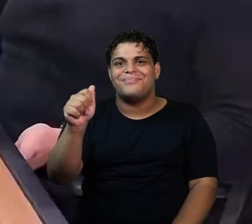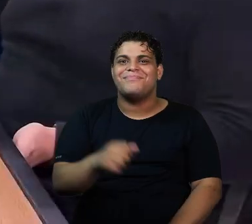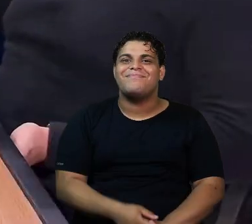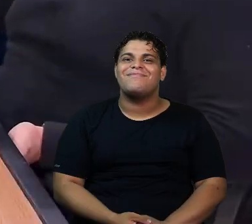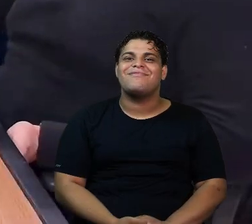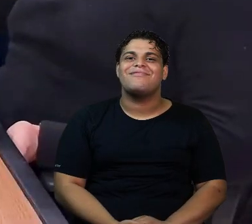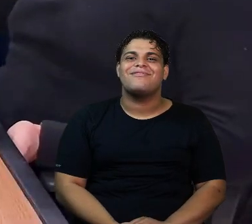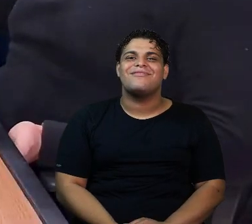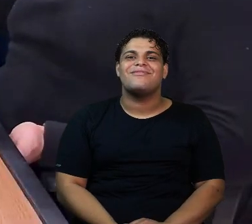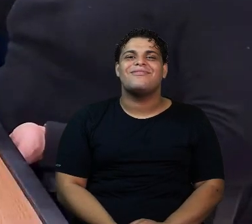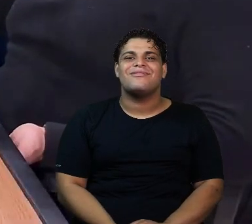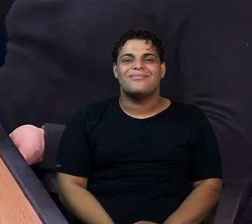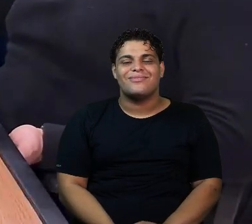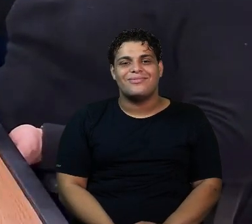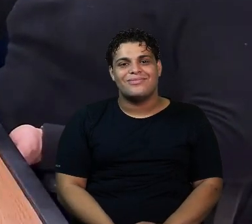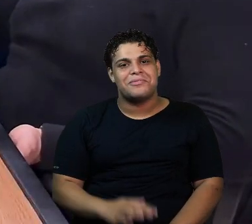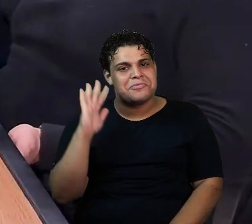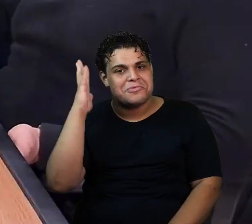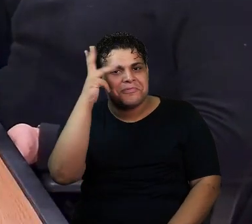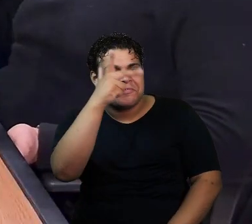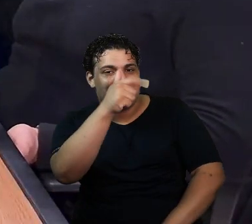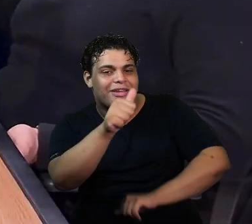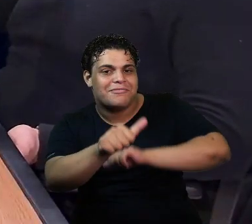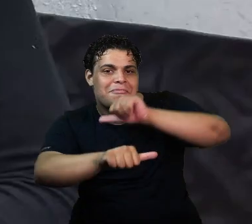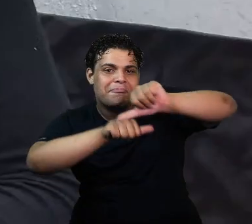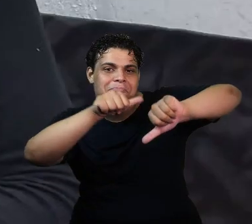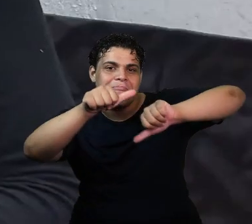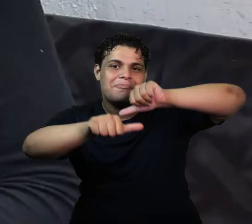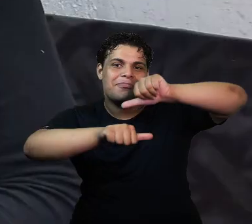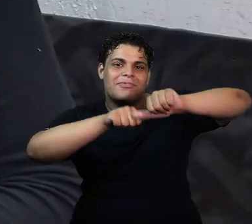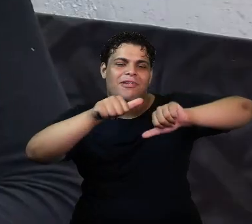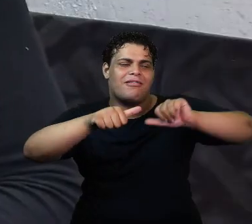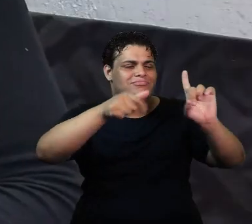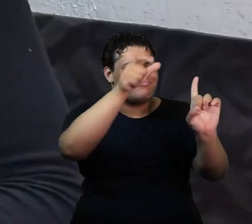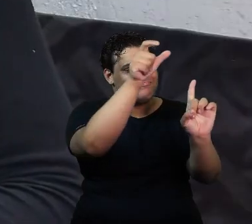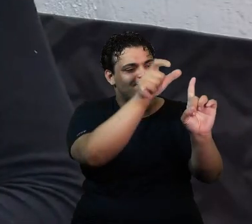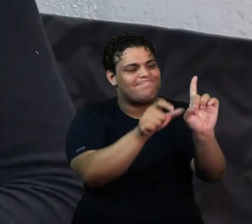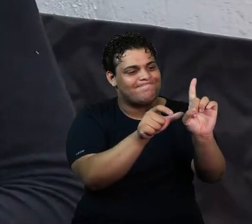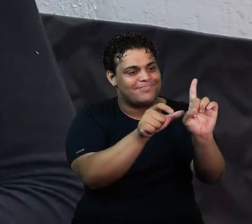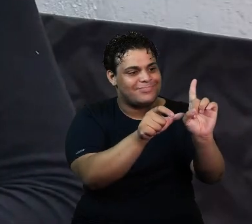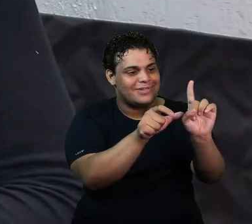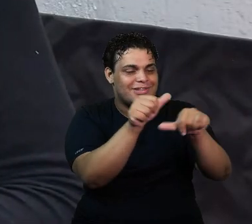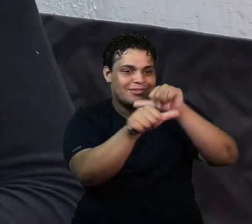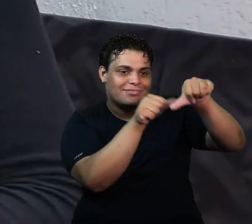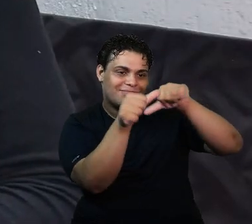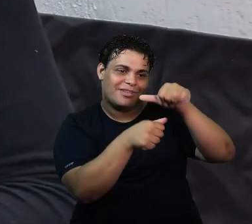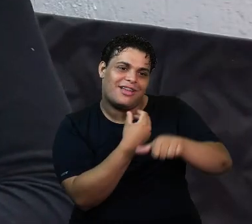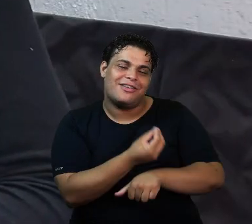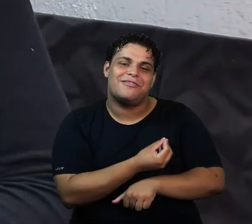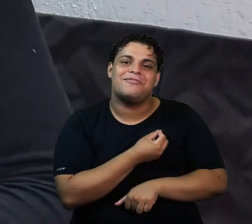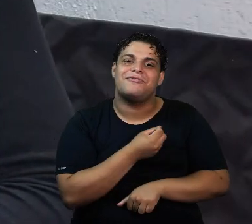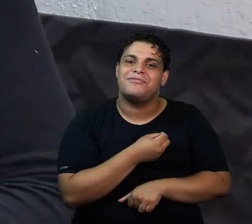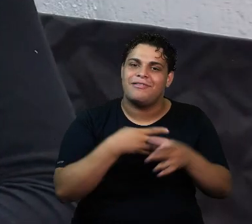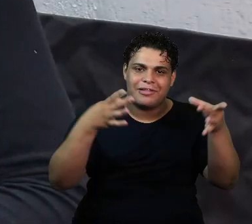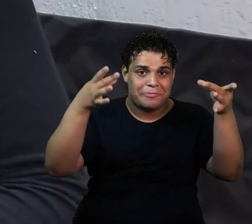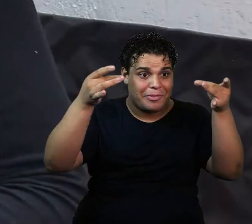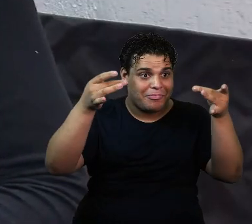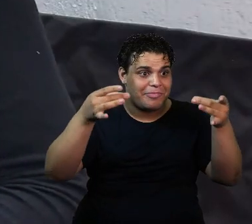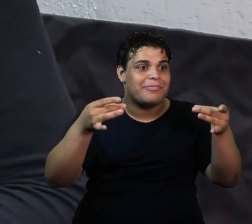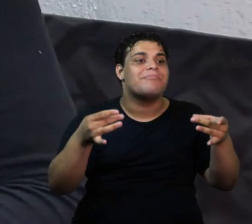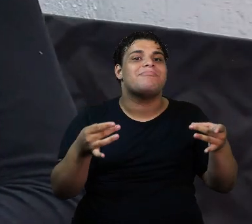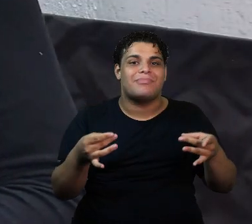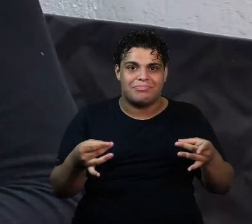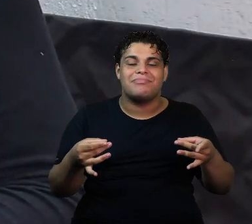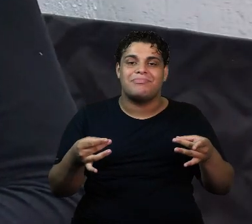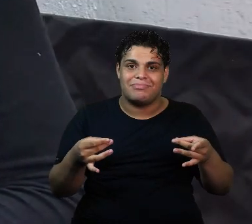sendo. Eles transformaram aqueles personagens, deram vida para eles mesmo, e características,